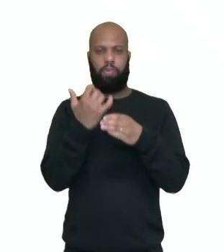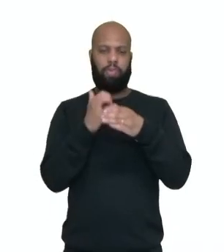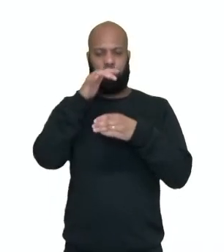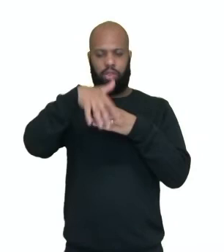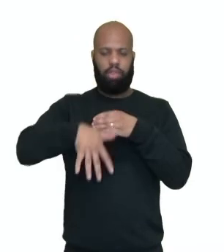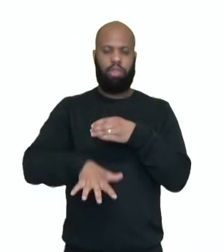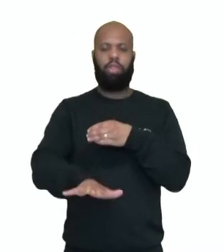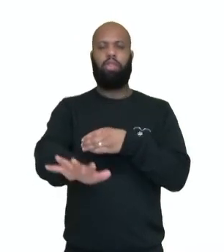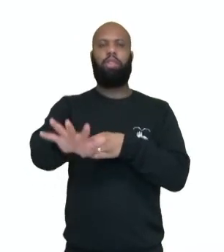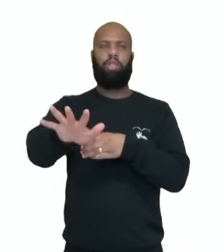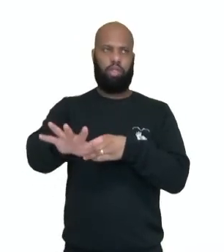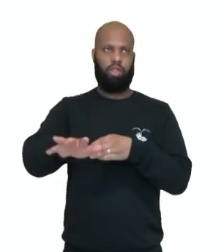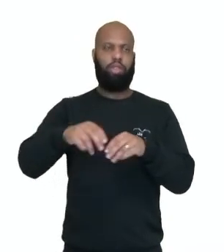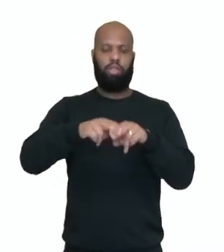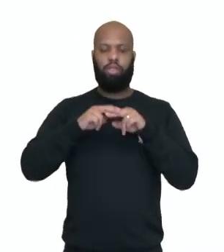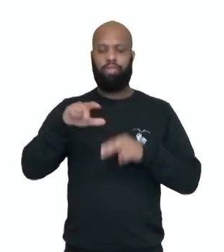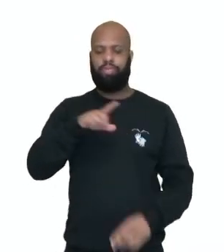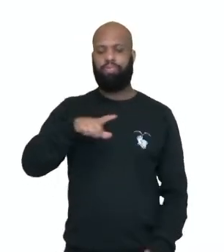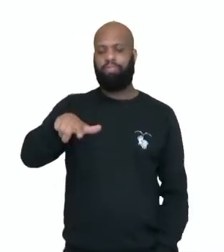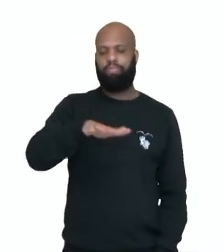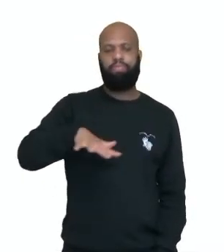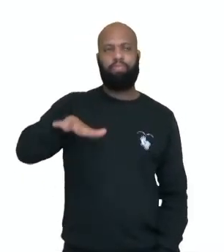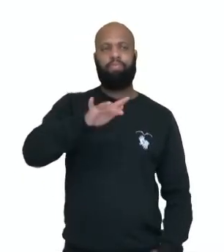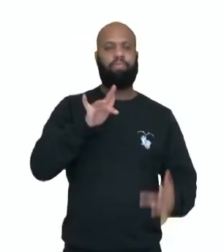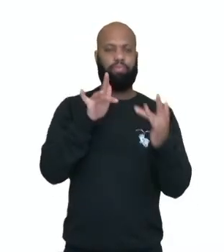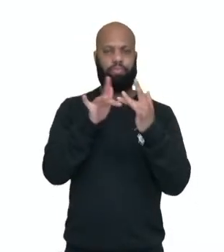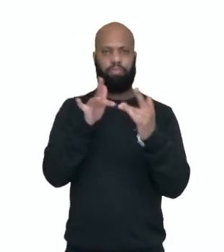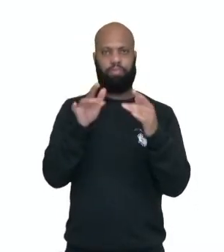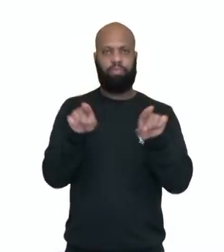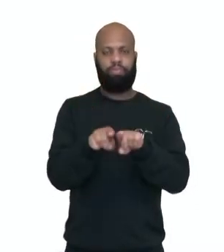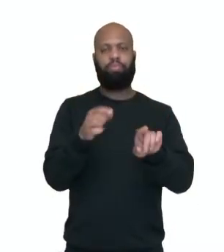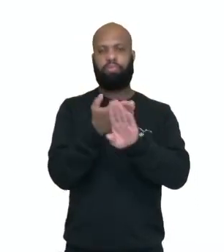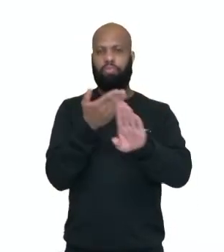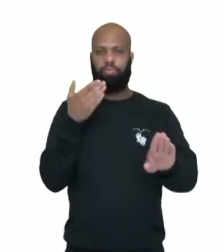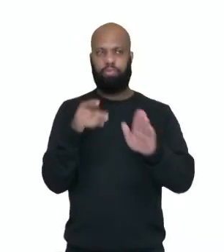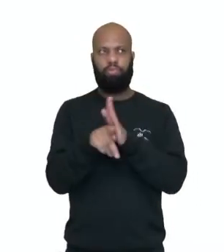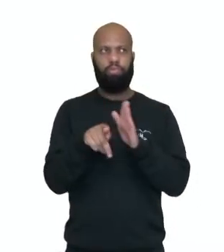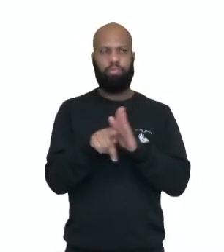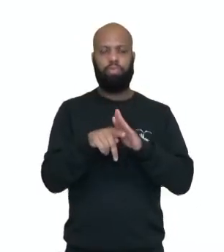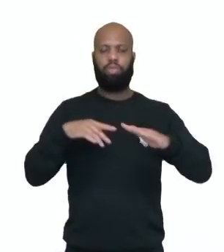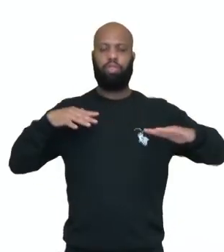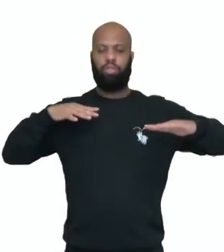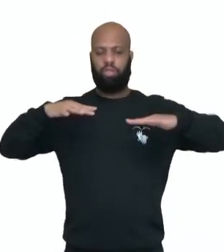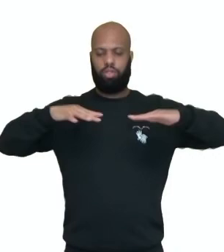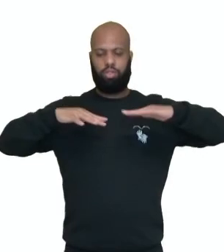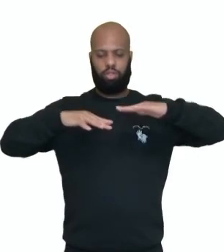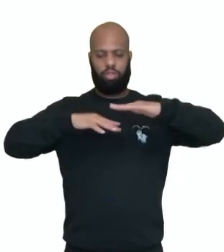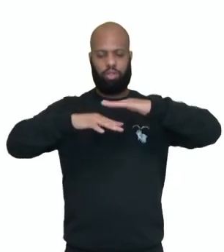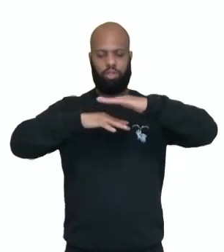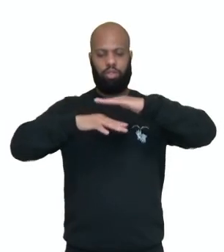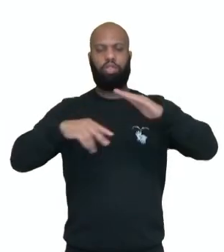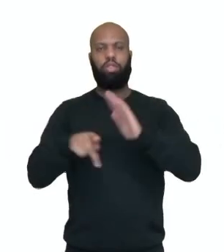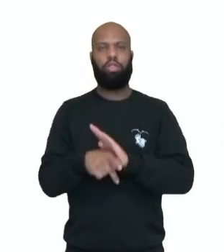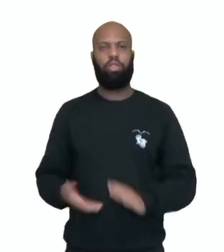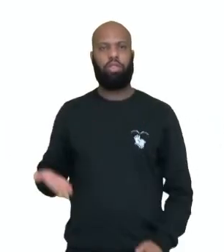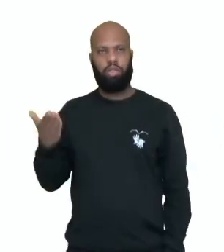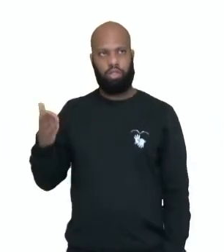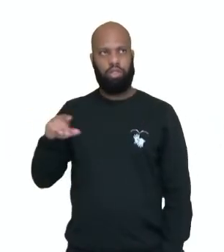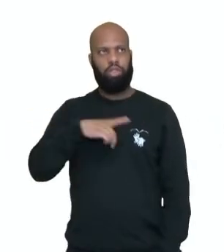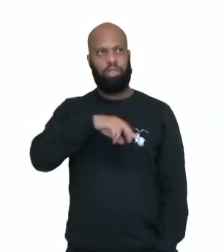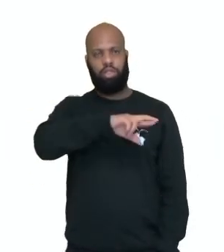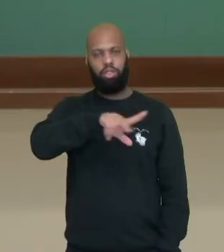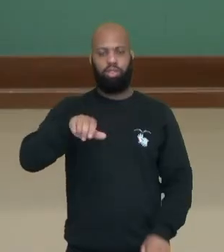por conta das áreas de contato ou de afastamento de placa tectônica nessa região, formando